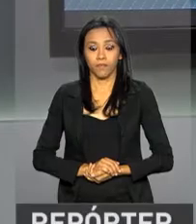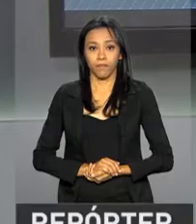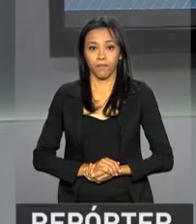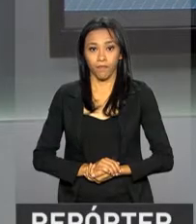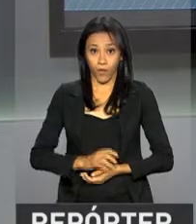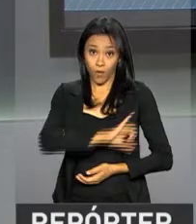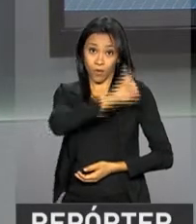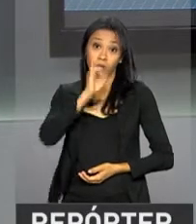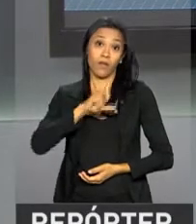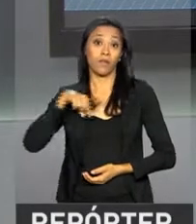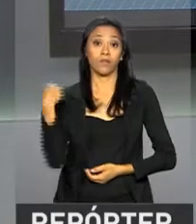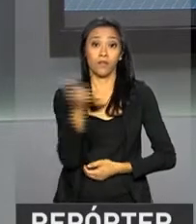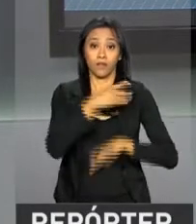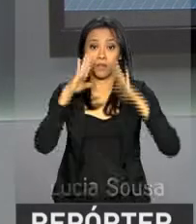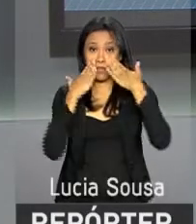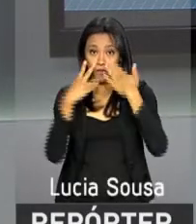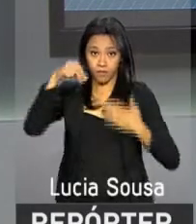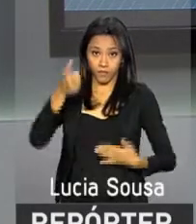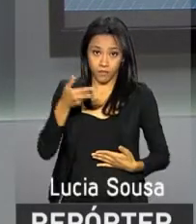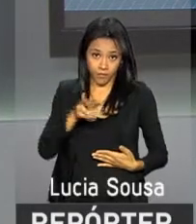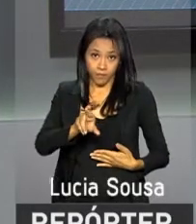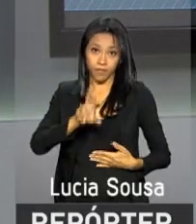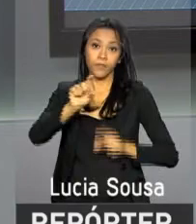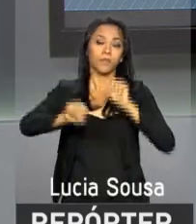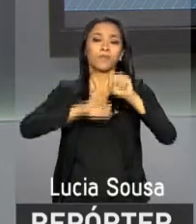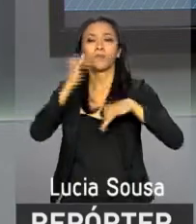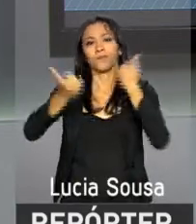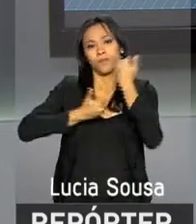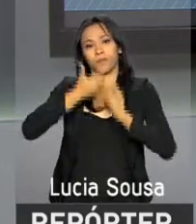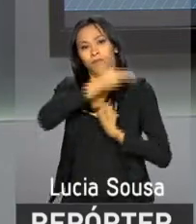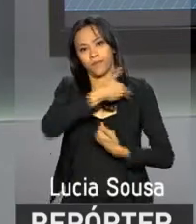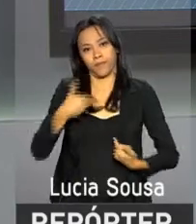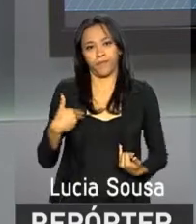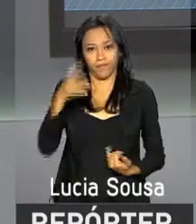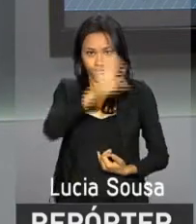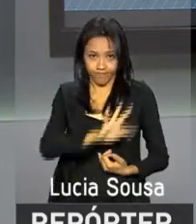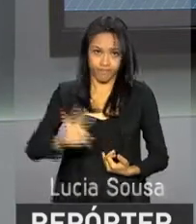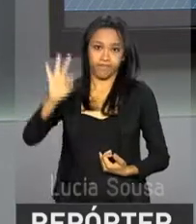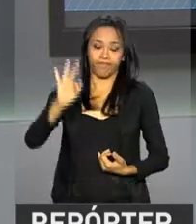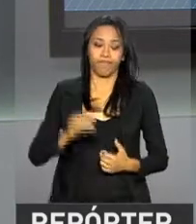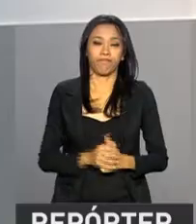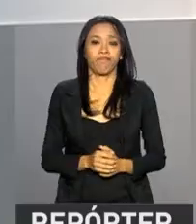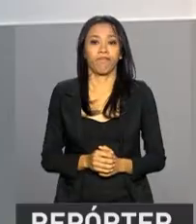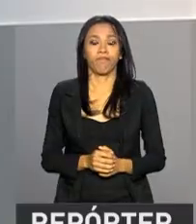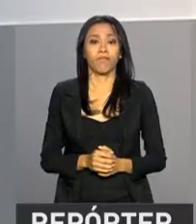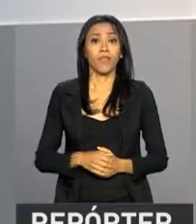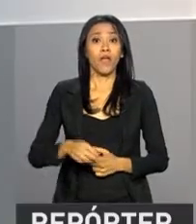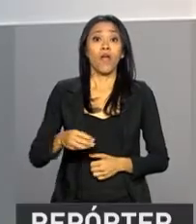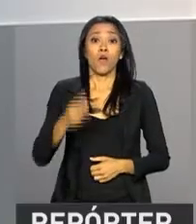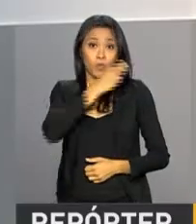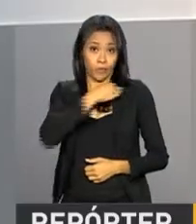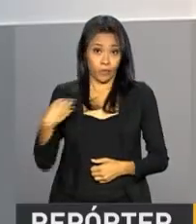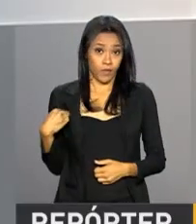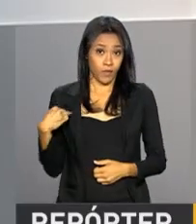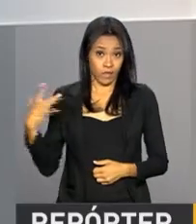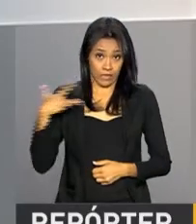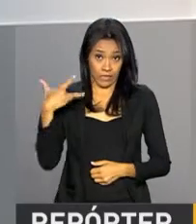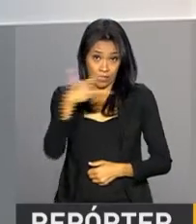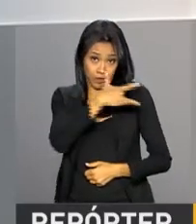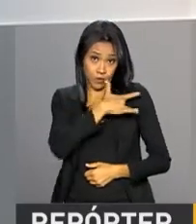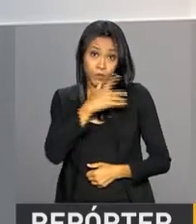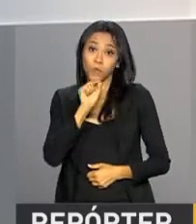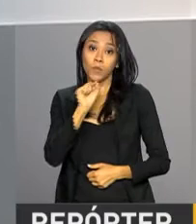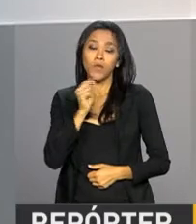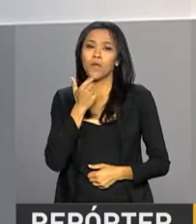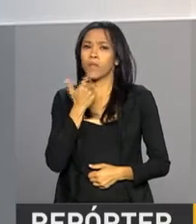olá estamos de volta com repórter nbr e as notícias do governo federal o ministro da saúde ricardo barros